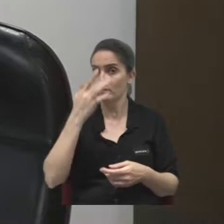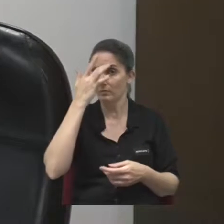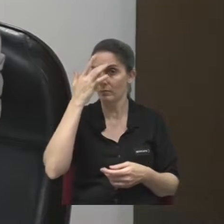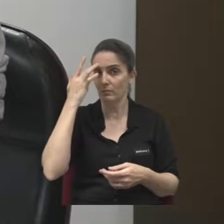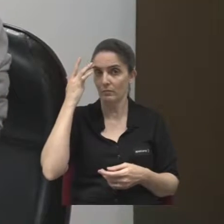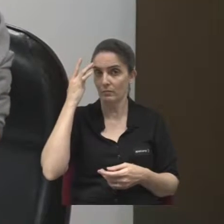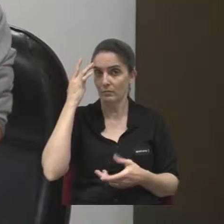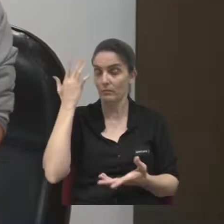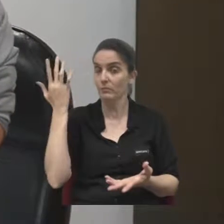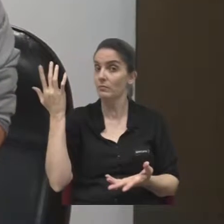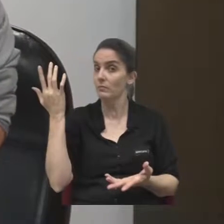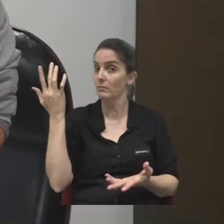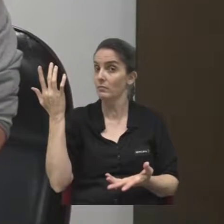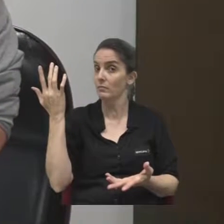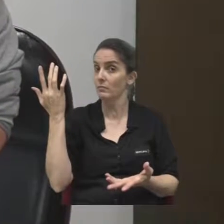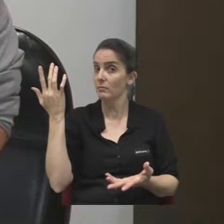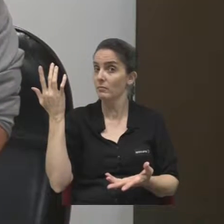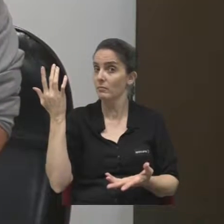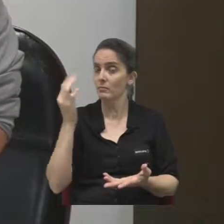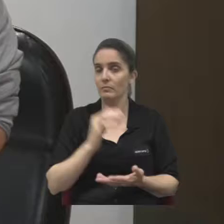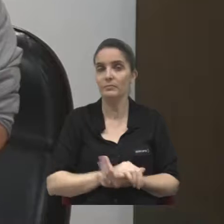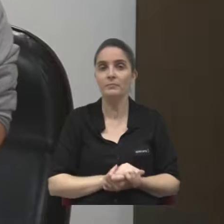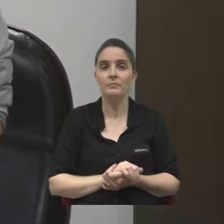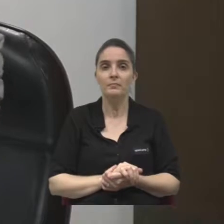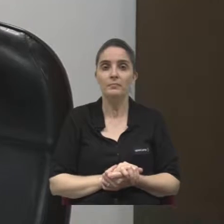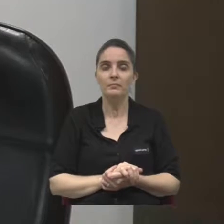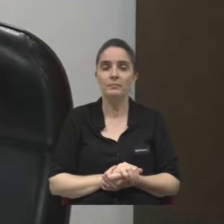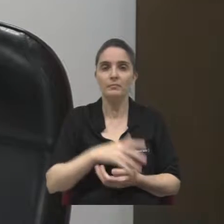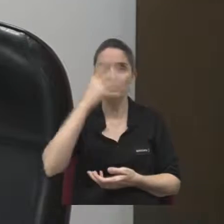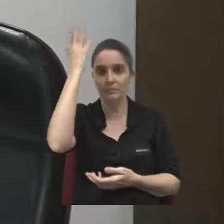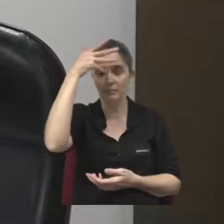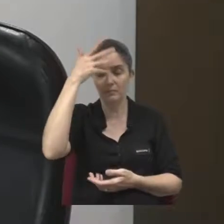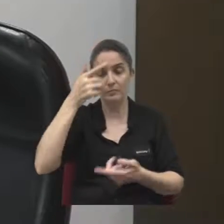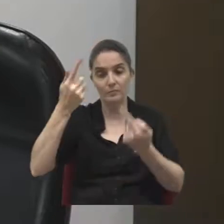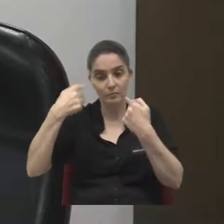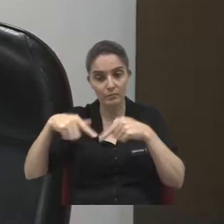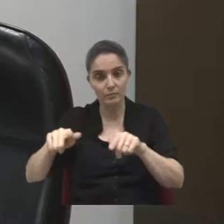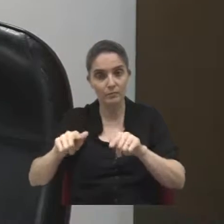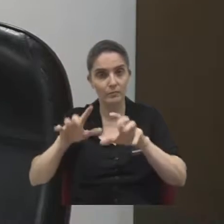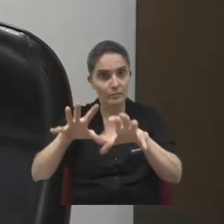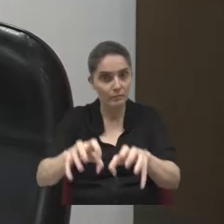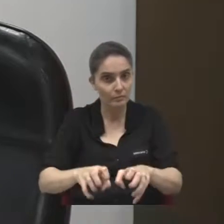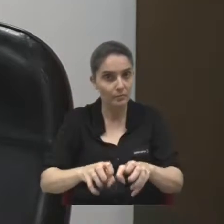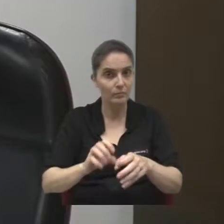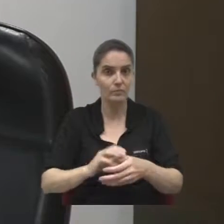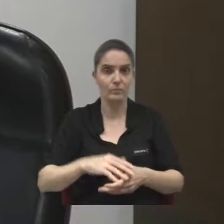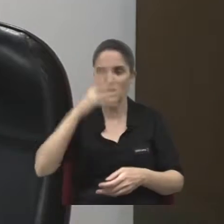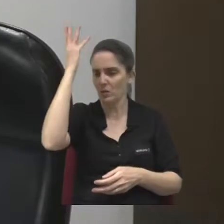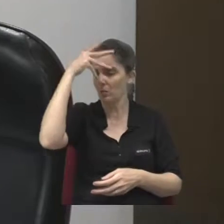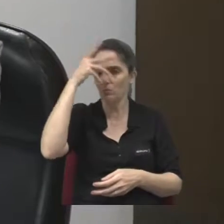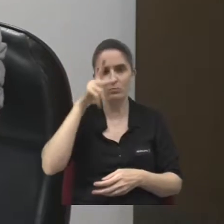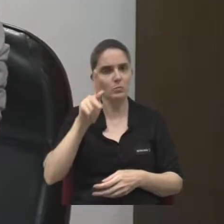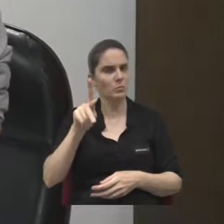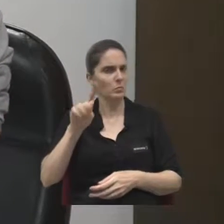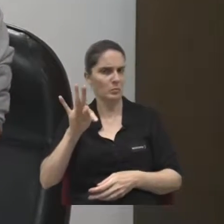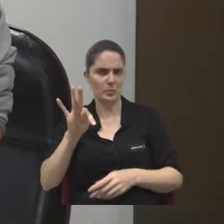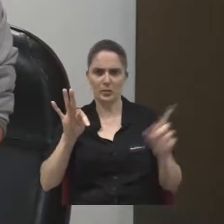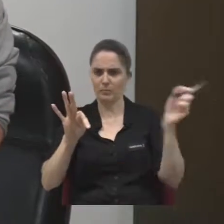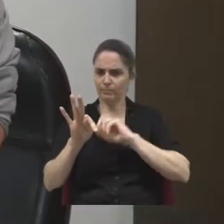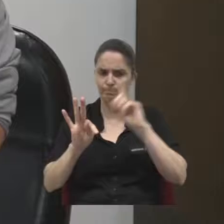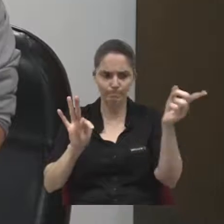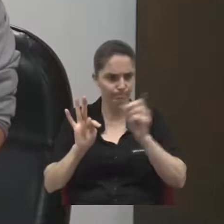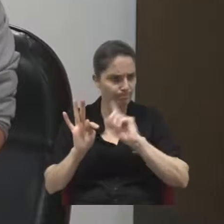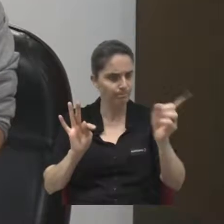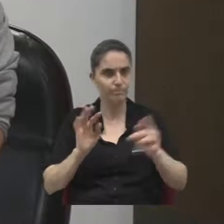Sou totalmente contra a invasão. Não sou petista. Mas isso não me